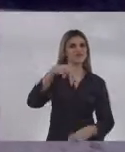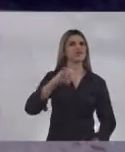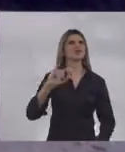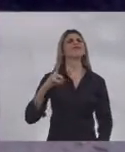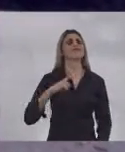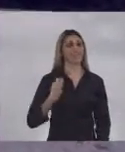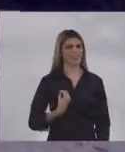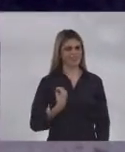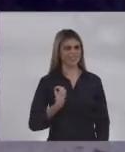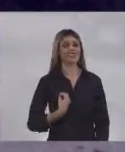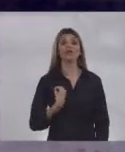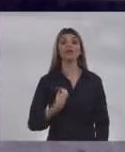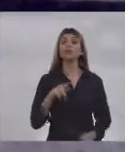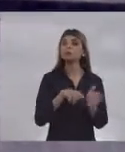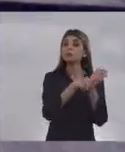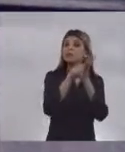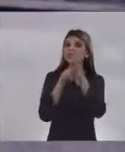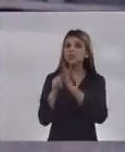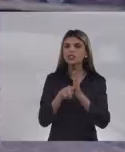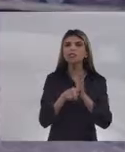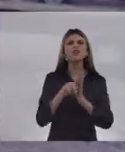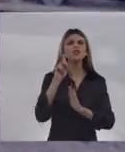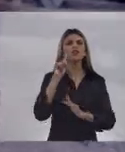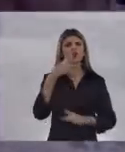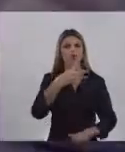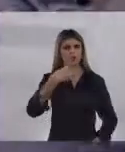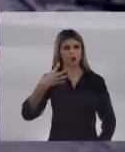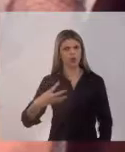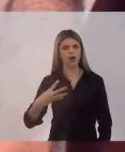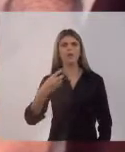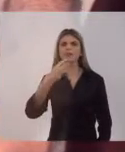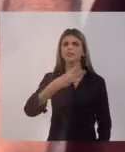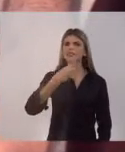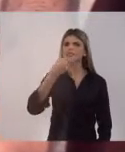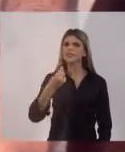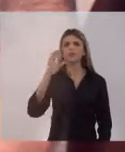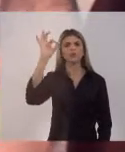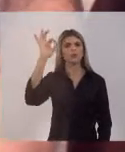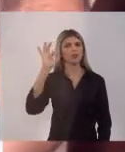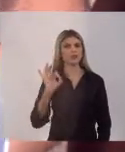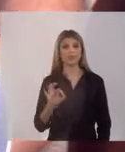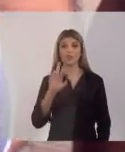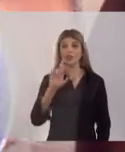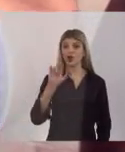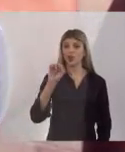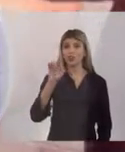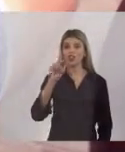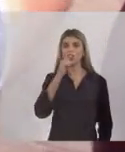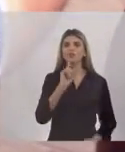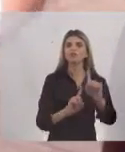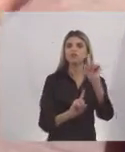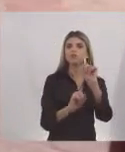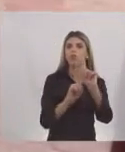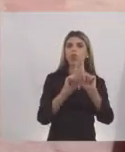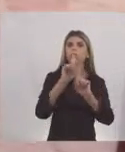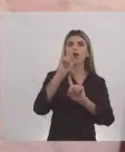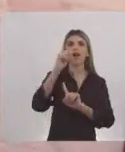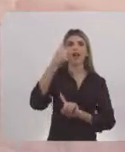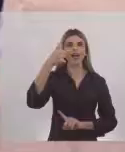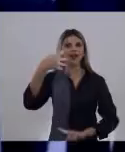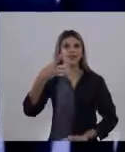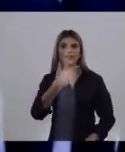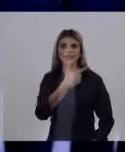do que a gente quer para a cidade de Nova Iguaçu é a família. A gente precisa cuidar do